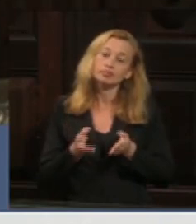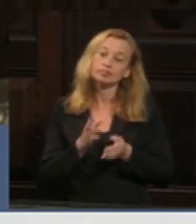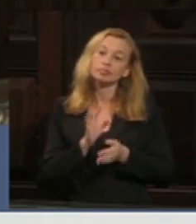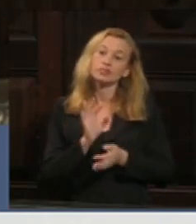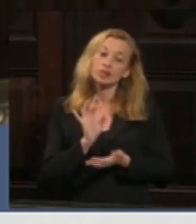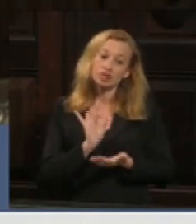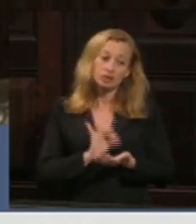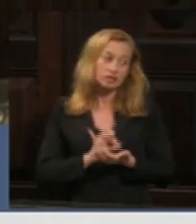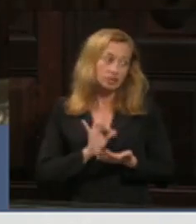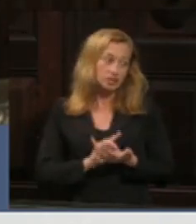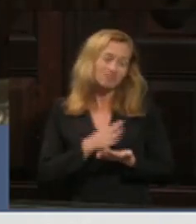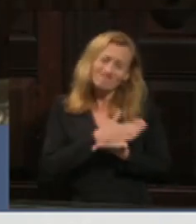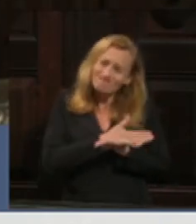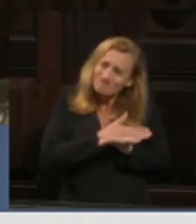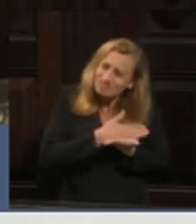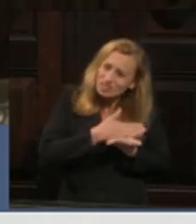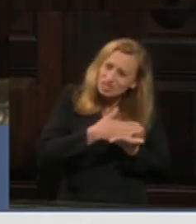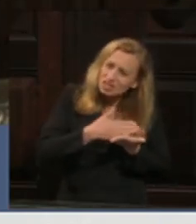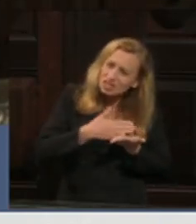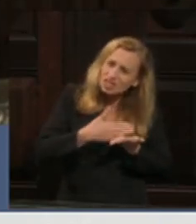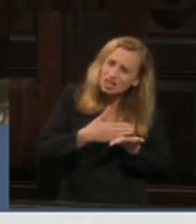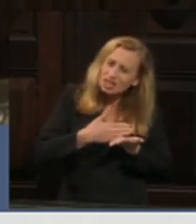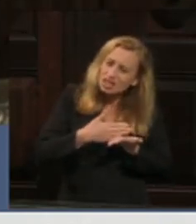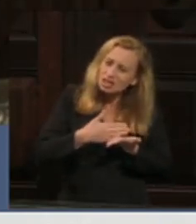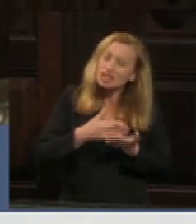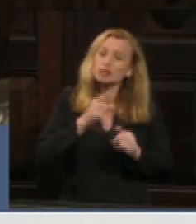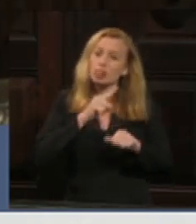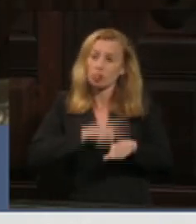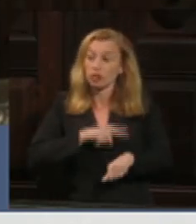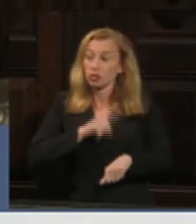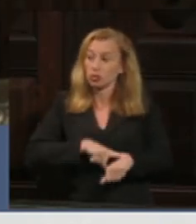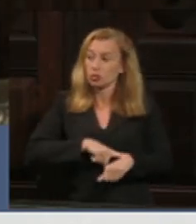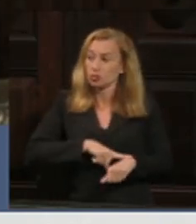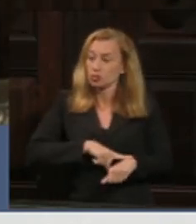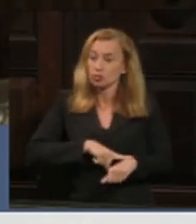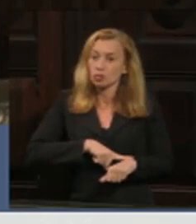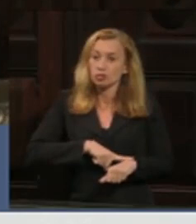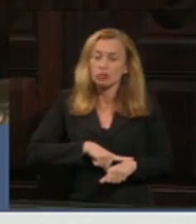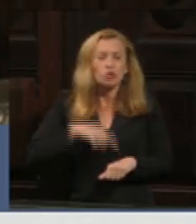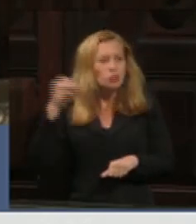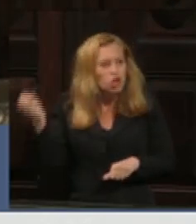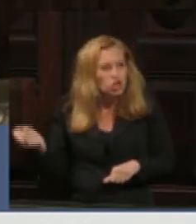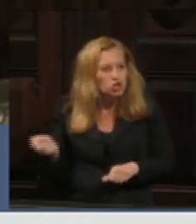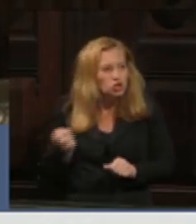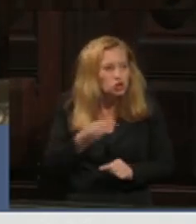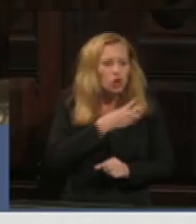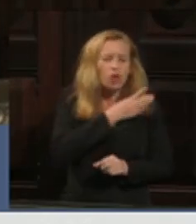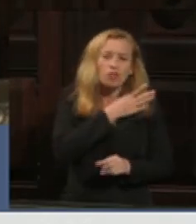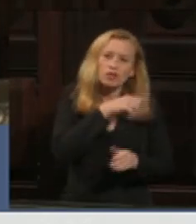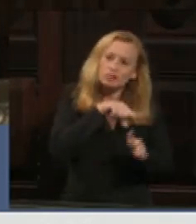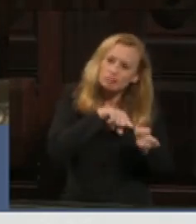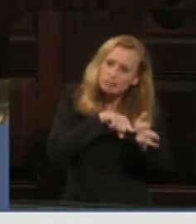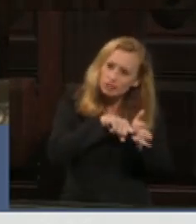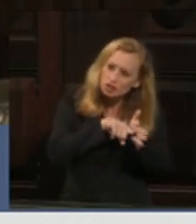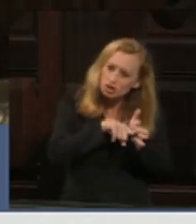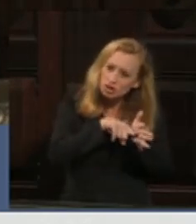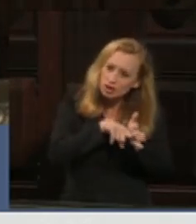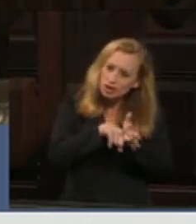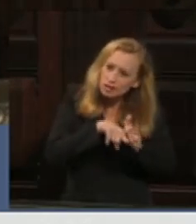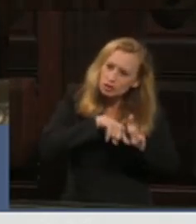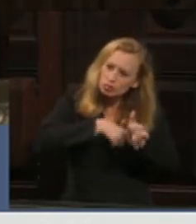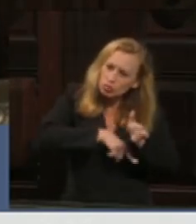Excelência. Inicia-se a partir daí uma nova investigação